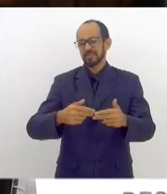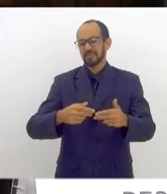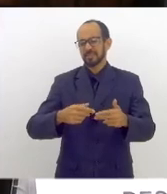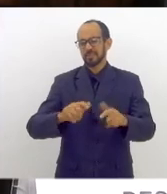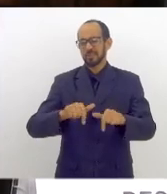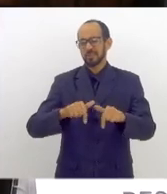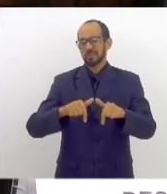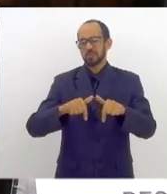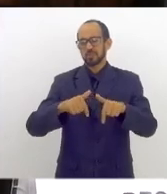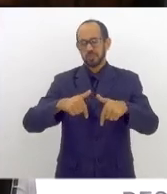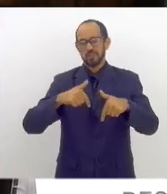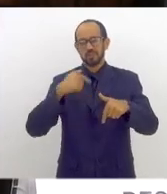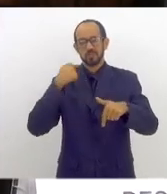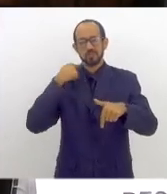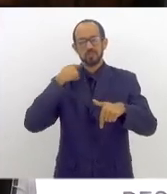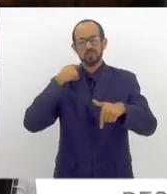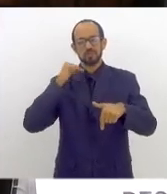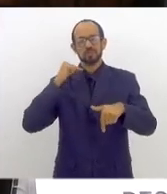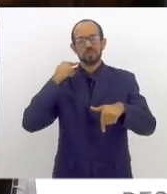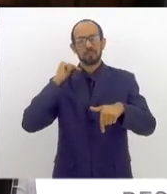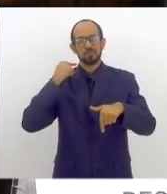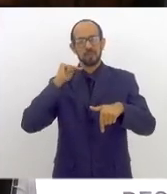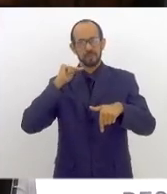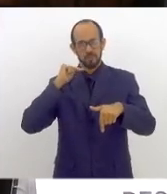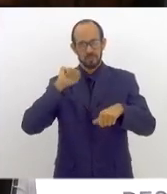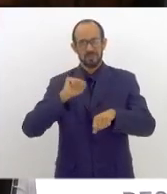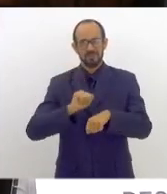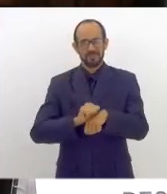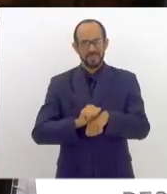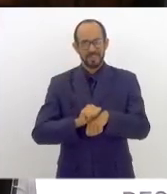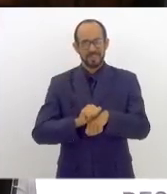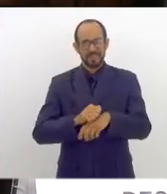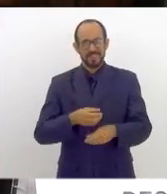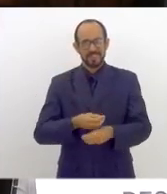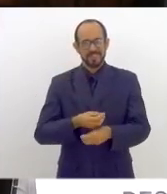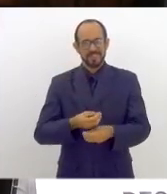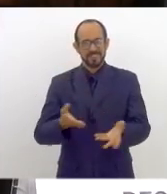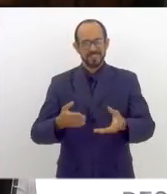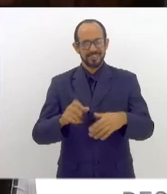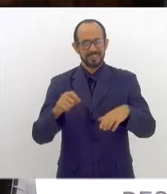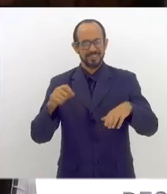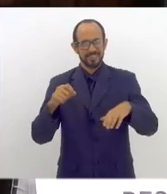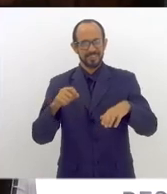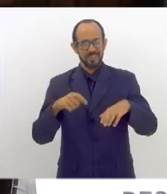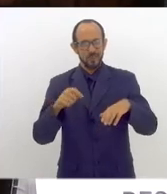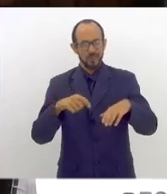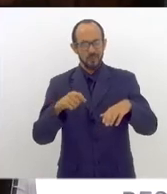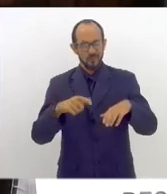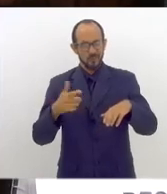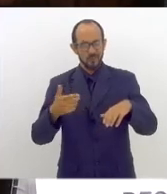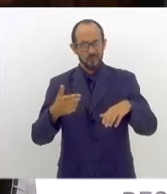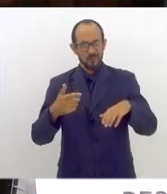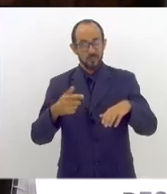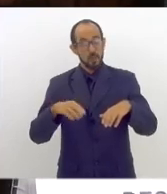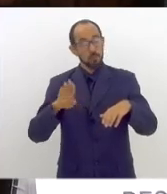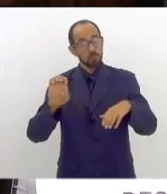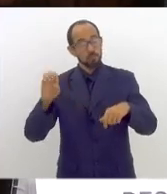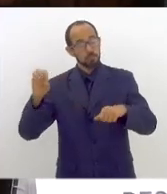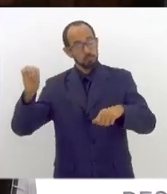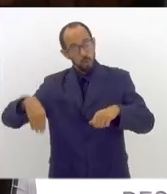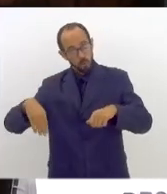gesto do Flamengo no entanto distribuindo tudo no bom sentido e no bem